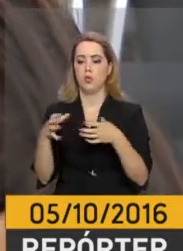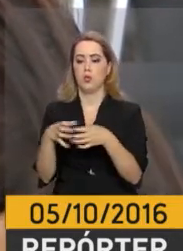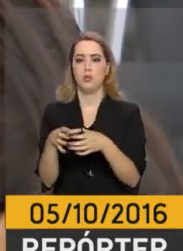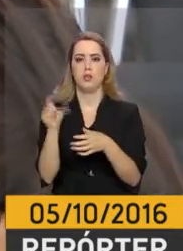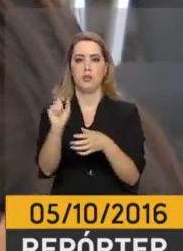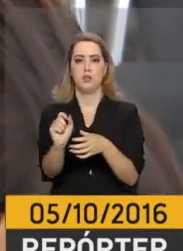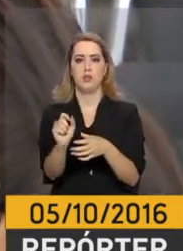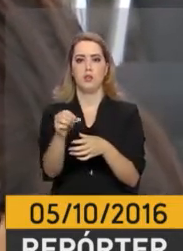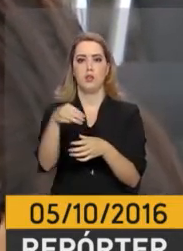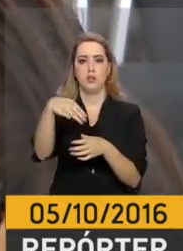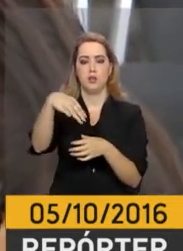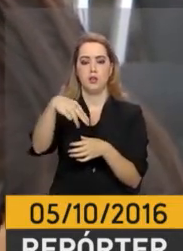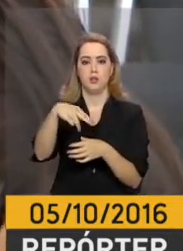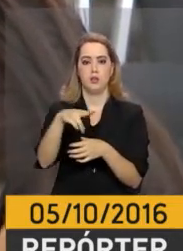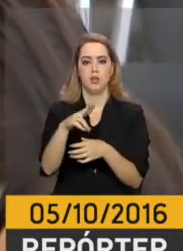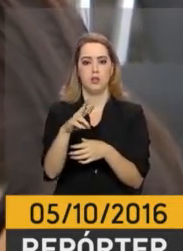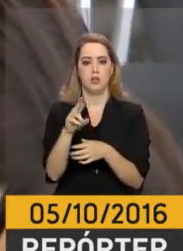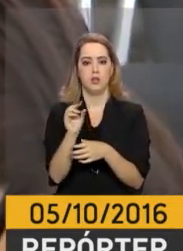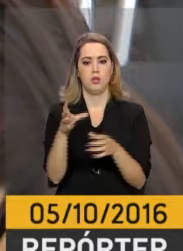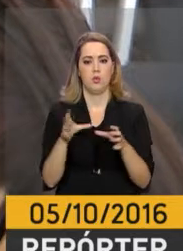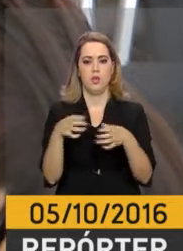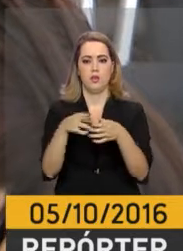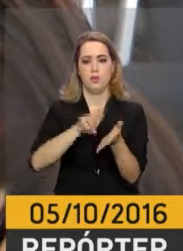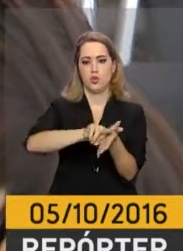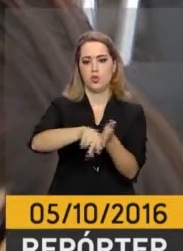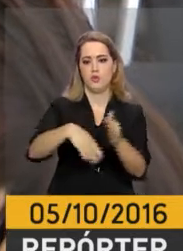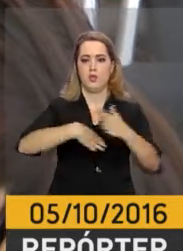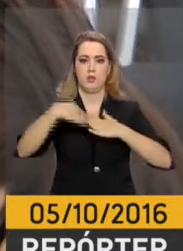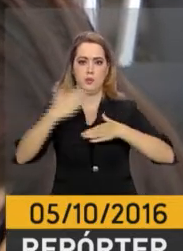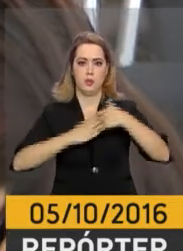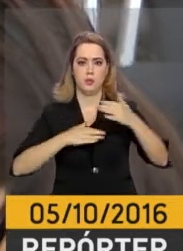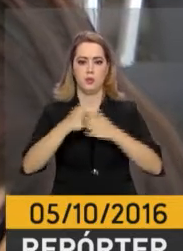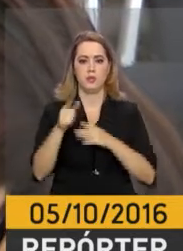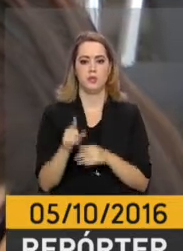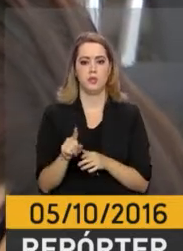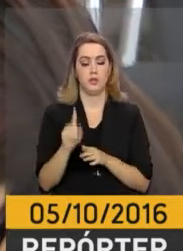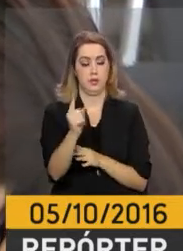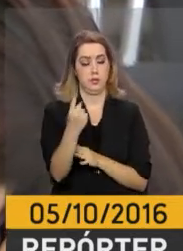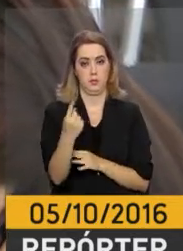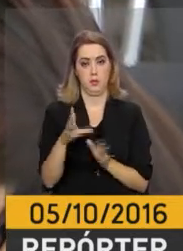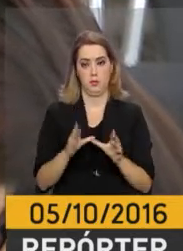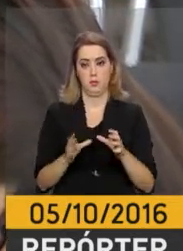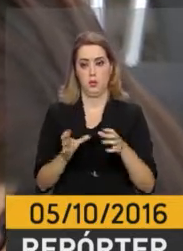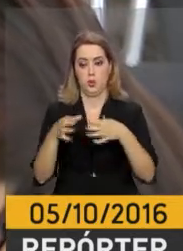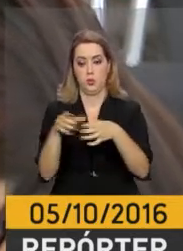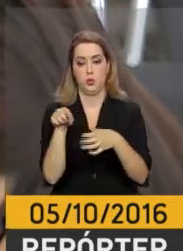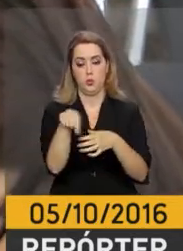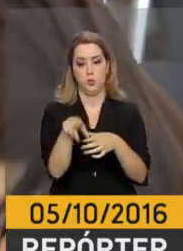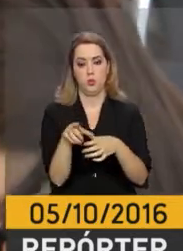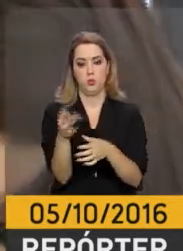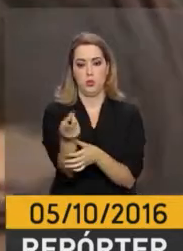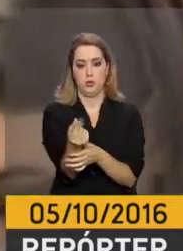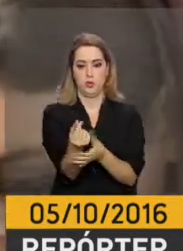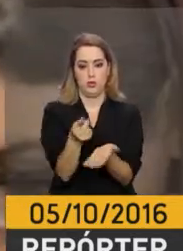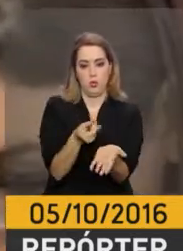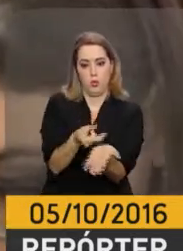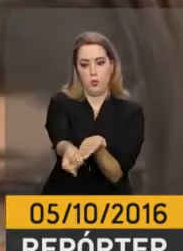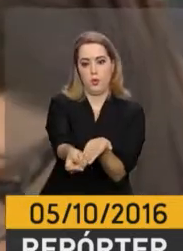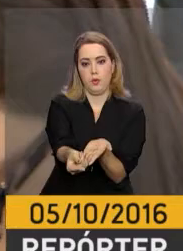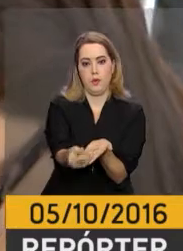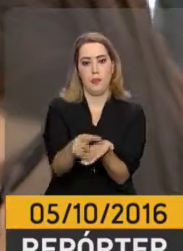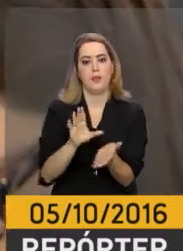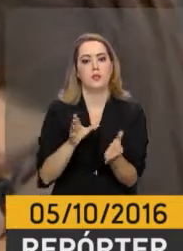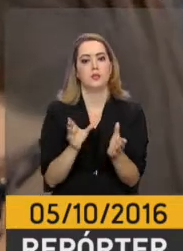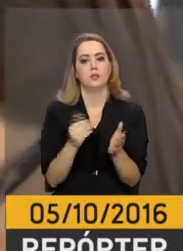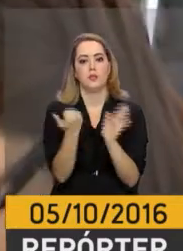multidisciplinar e eu queria saber também se nesse primeiro momento esse dinheiro vai ser aplicado em programas